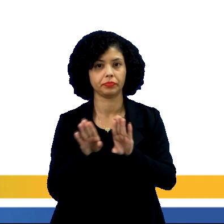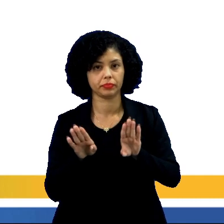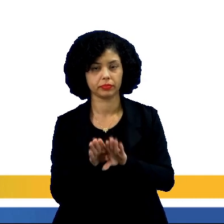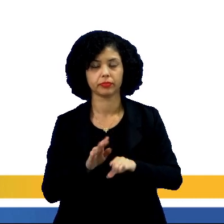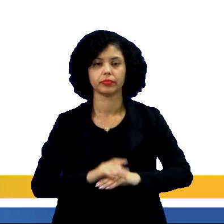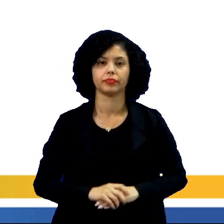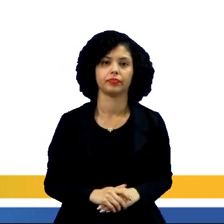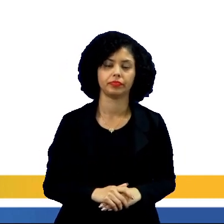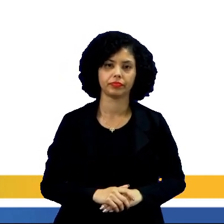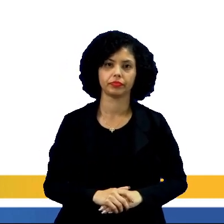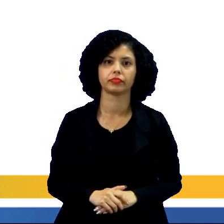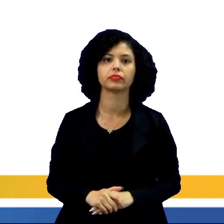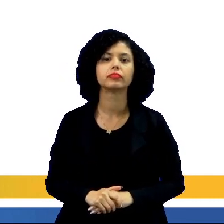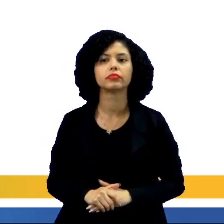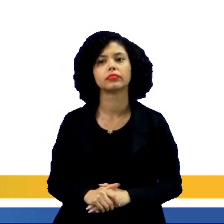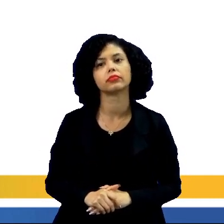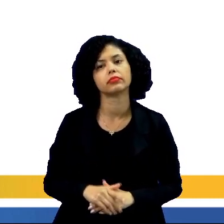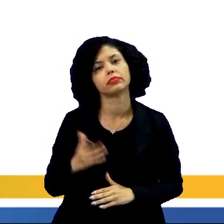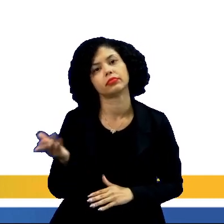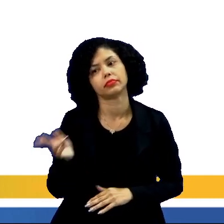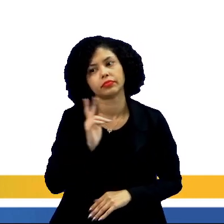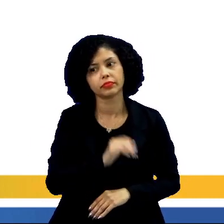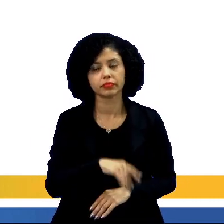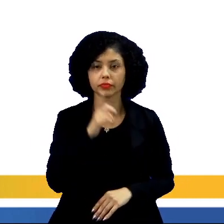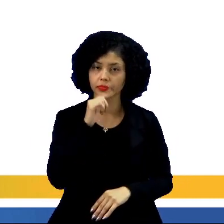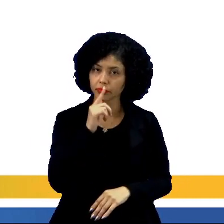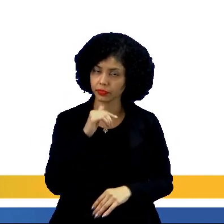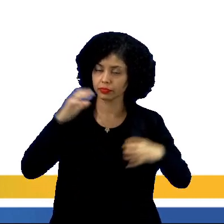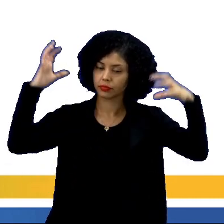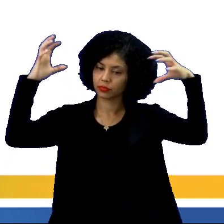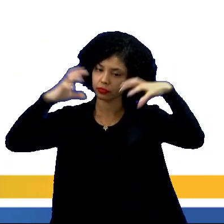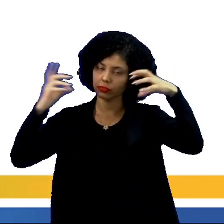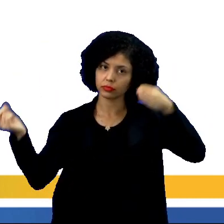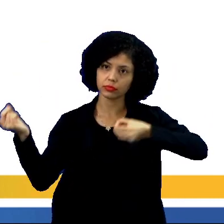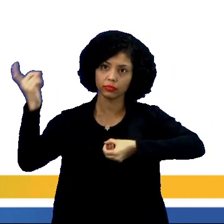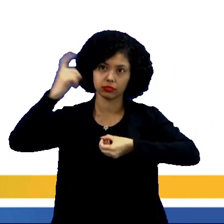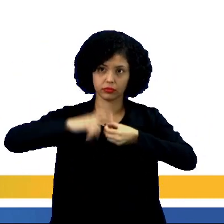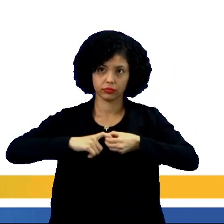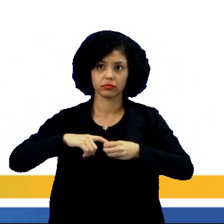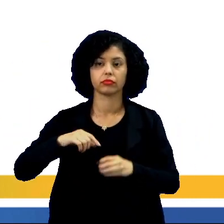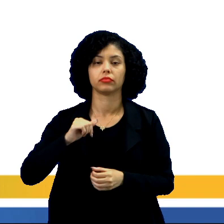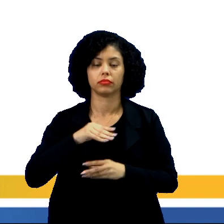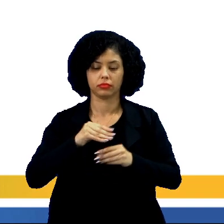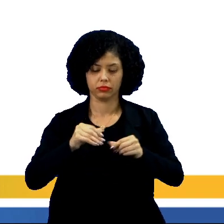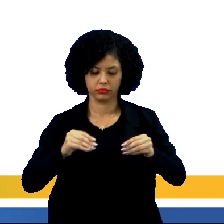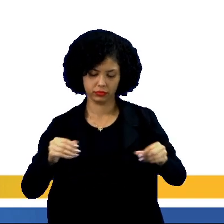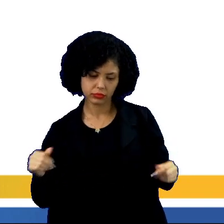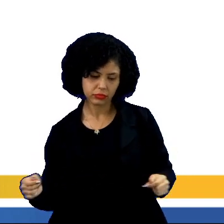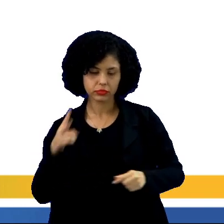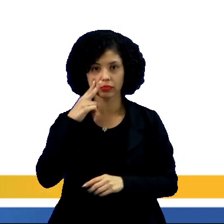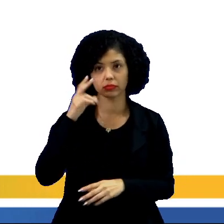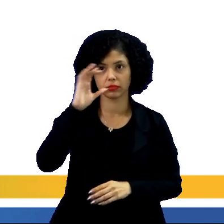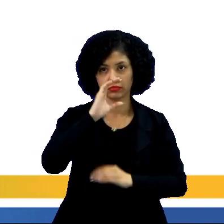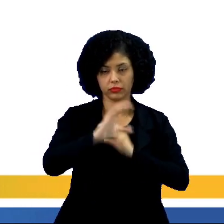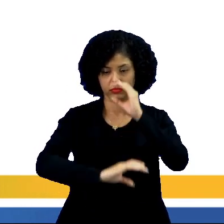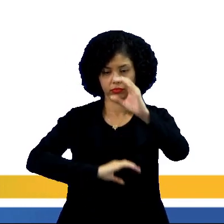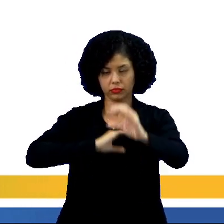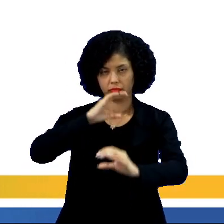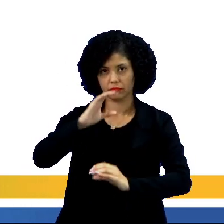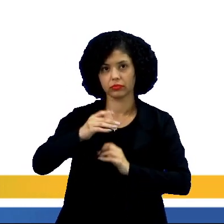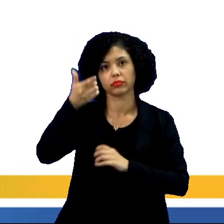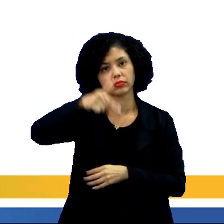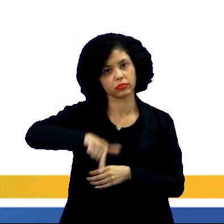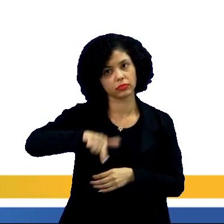vai chover, exatamente. Com a água da chuva, né, ela volta aí para a terra, pode ver que isso é um ciclo, então ele